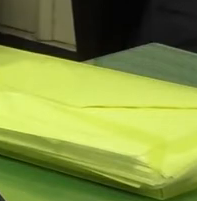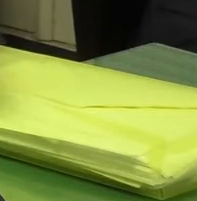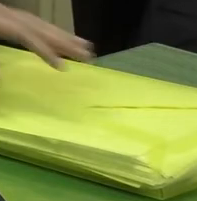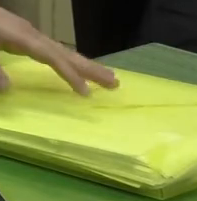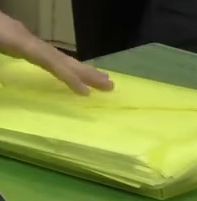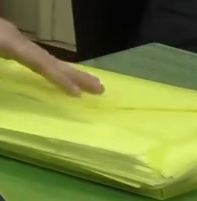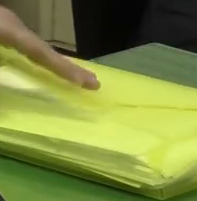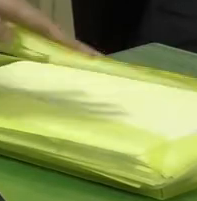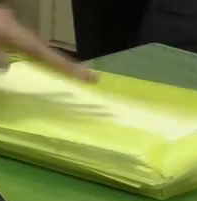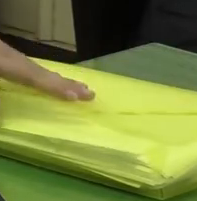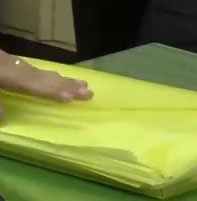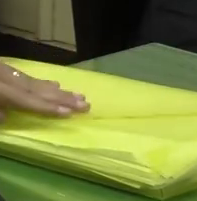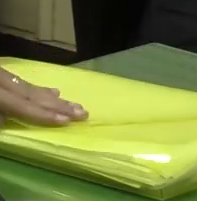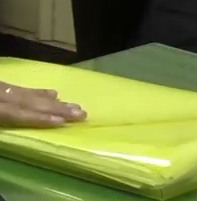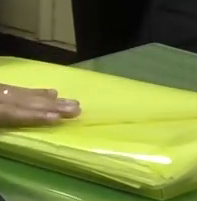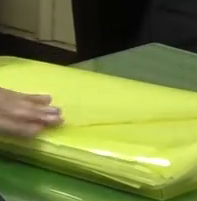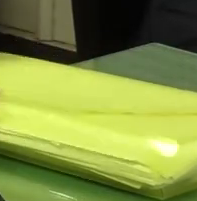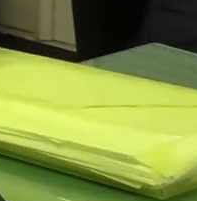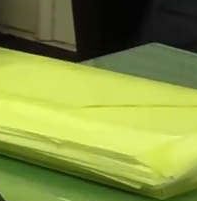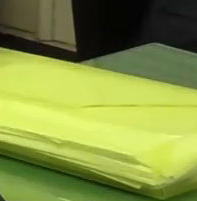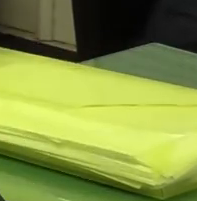aqui à nossa comissão.